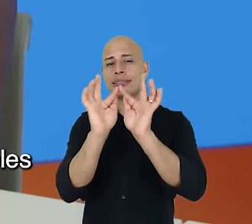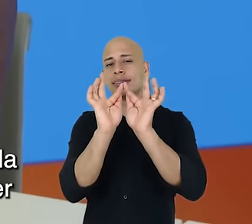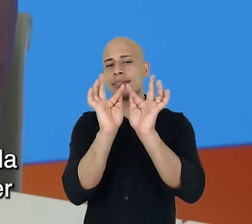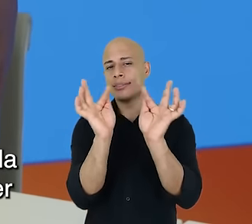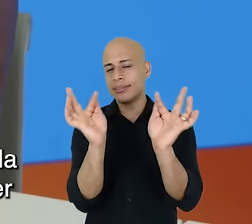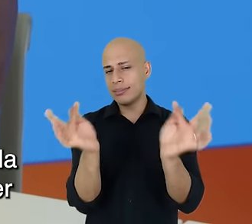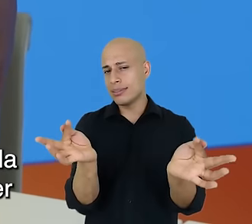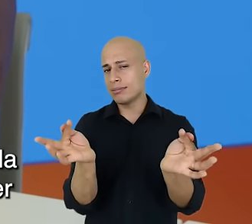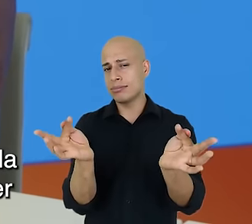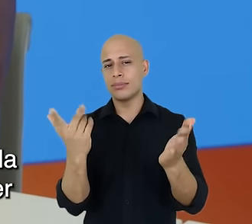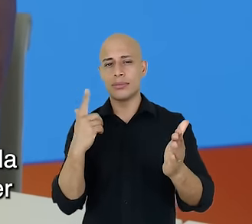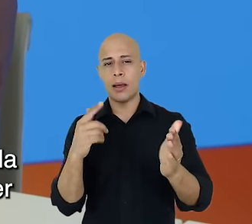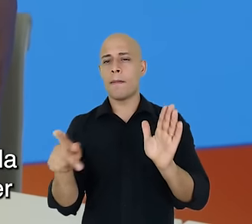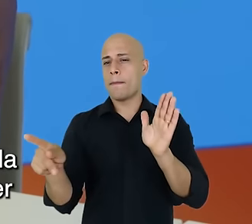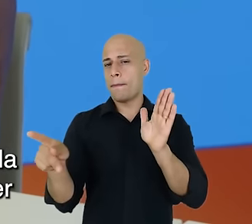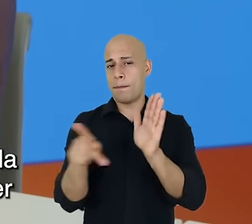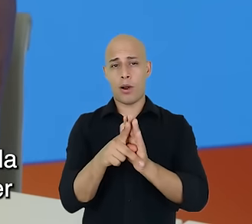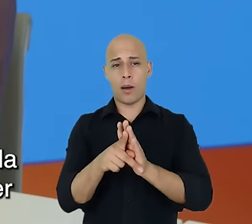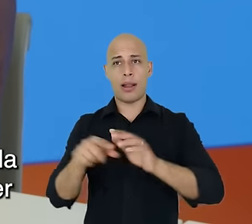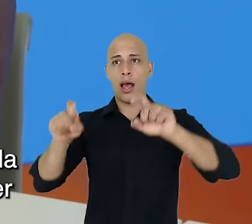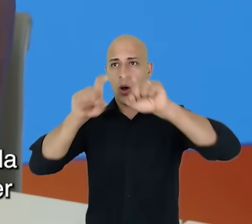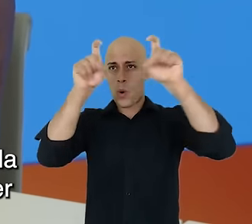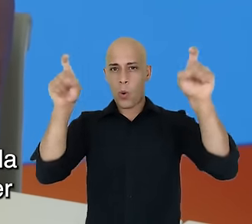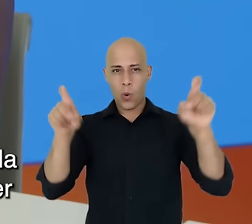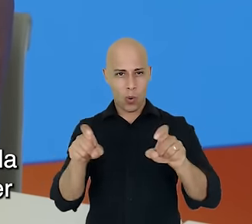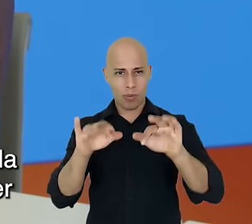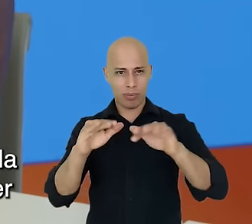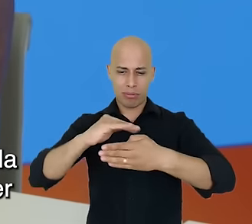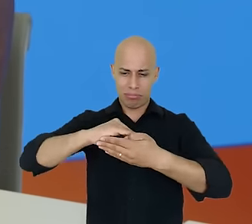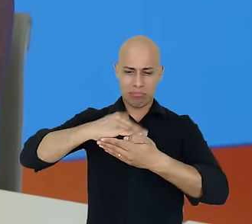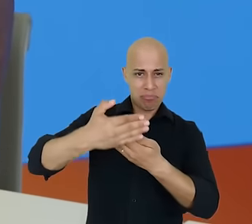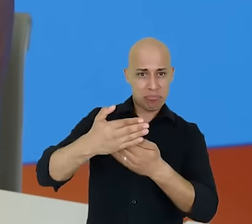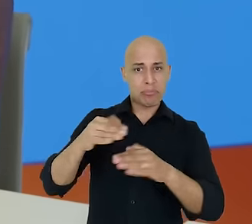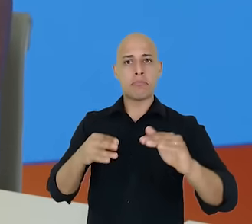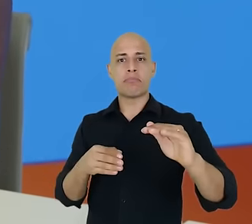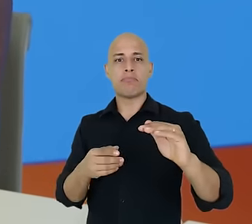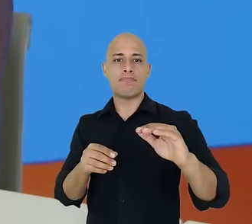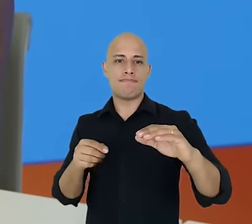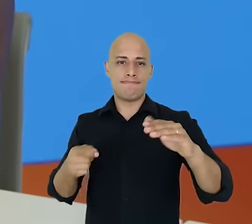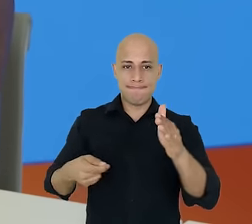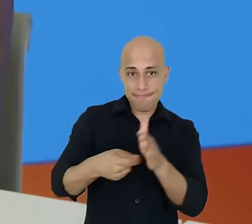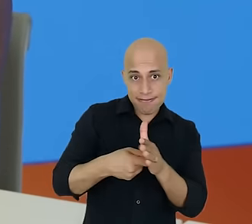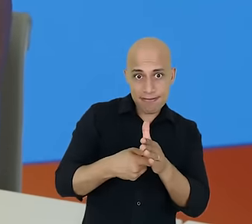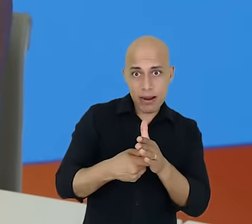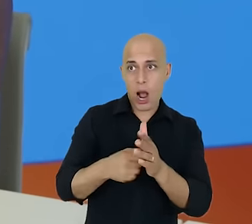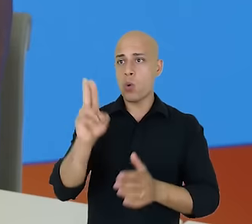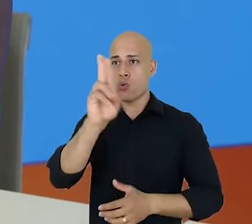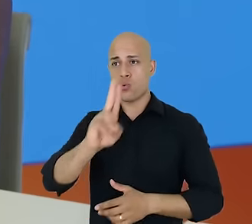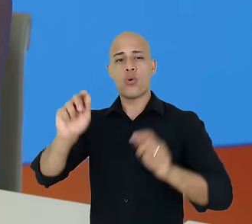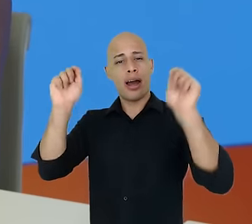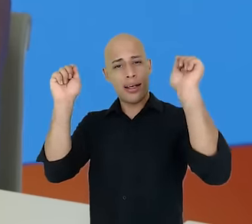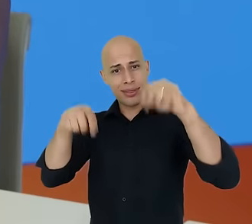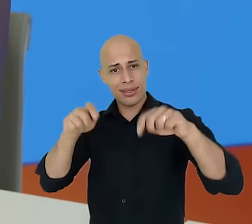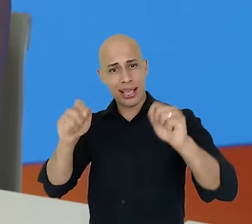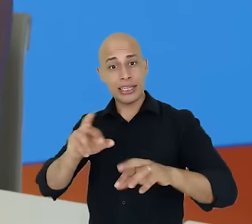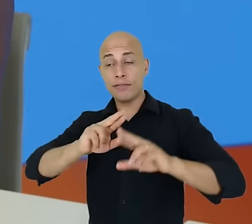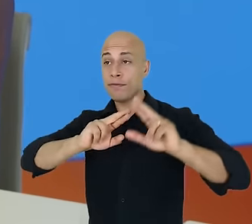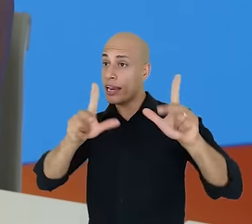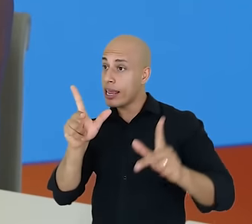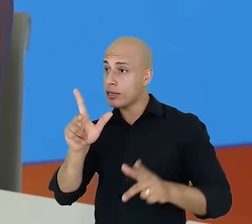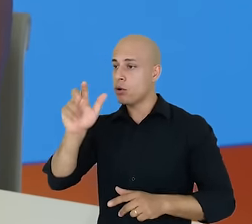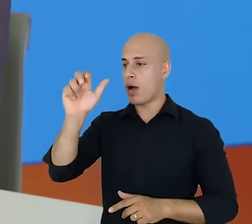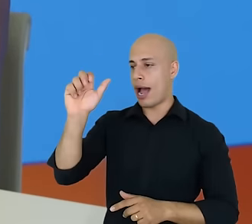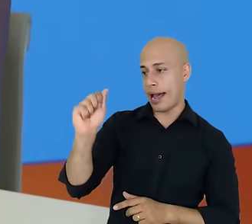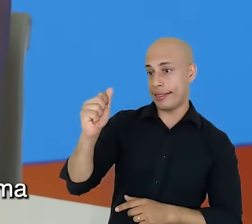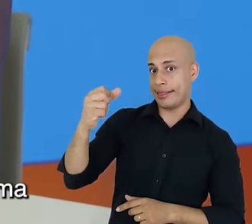utilizado ele é um arquivo que pessoa instalar na máquina e pronto consegue fazer uso diferente do certificado A3 que é o cartão ou